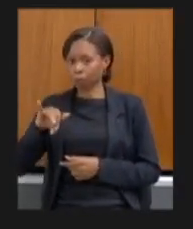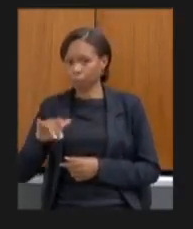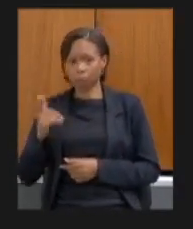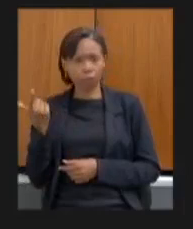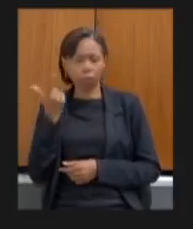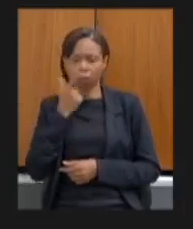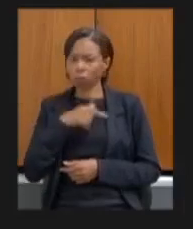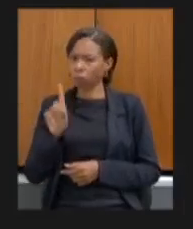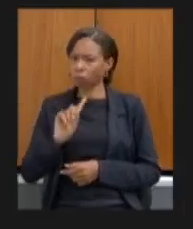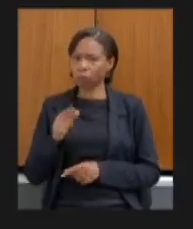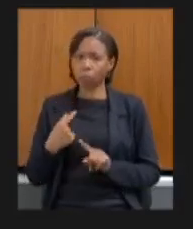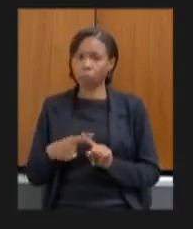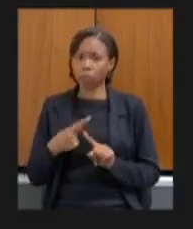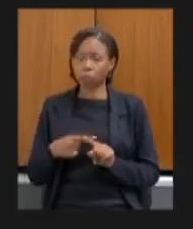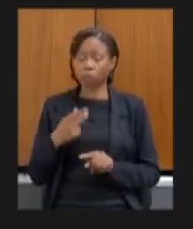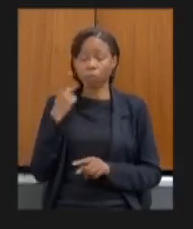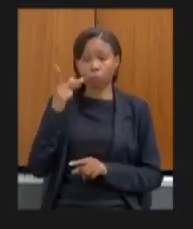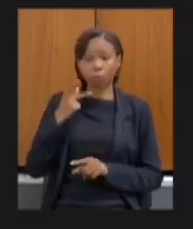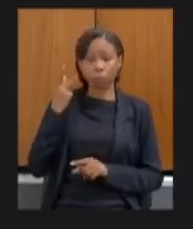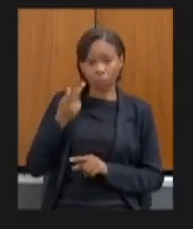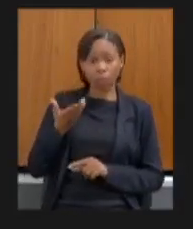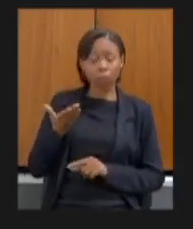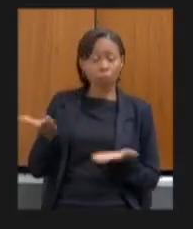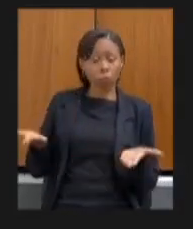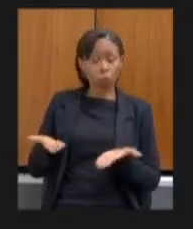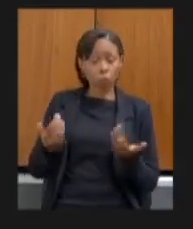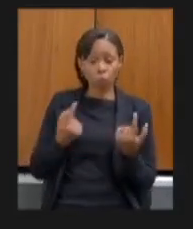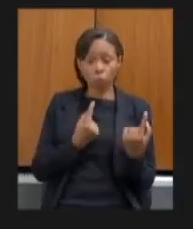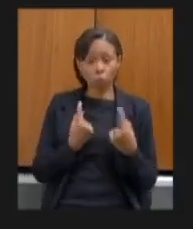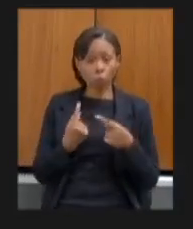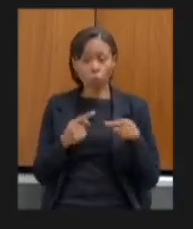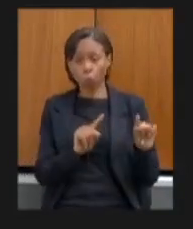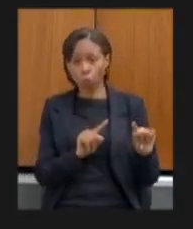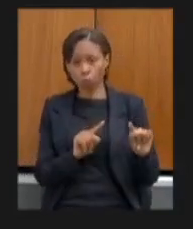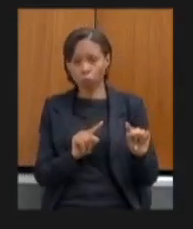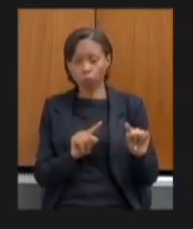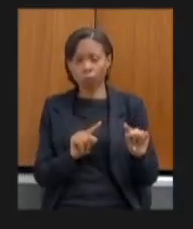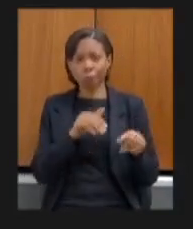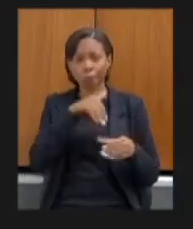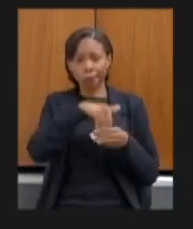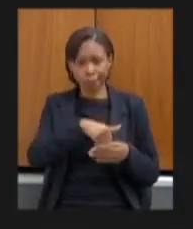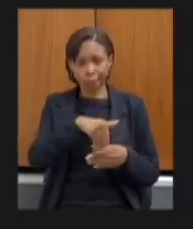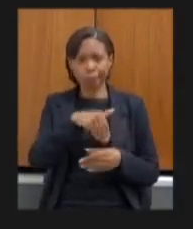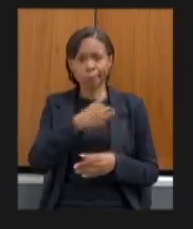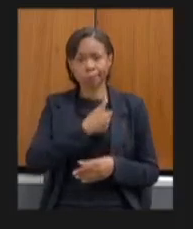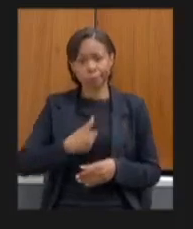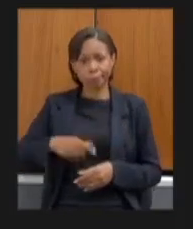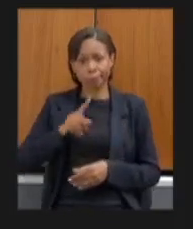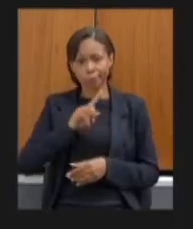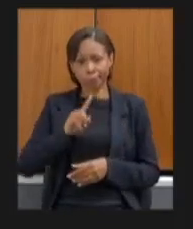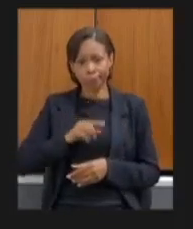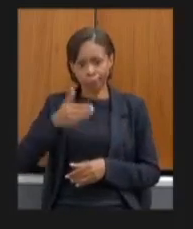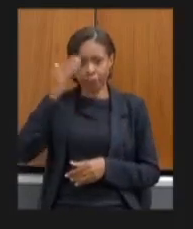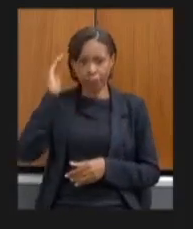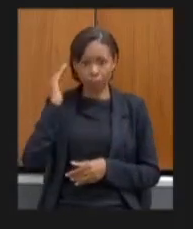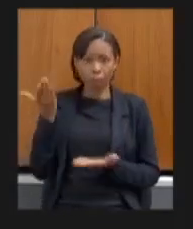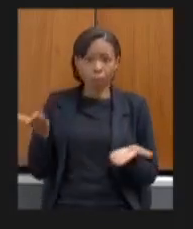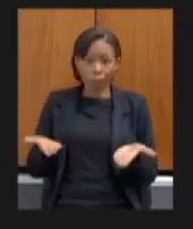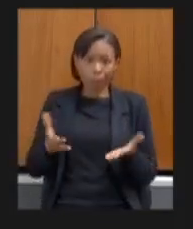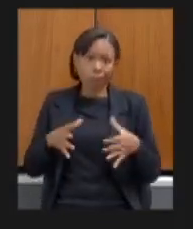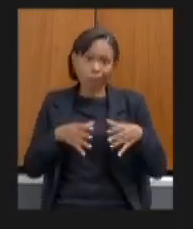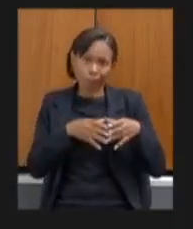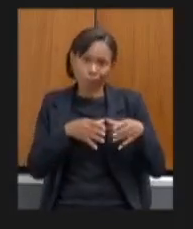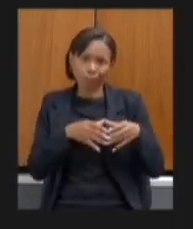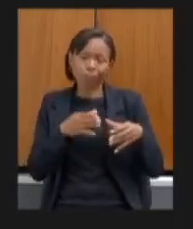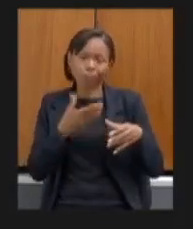ao nosso governo, foi contrário à candidatura do governador Zema, hoje é da base do governo, naquela época entrou contra